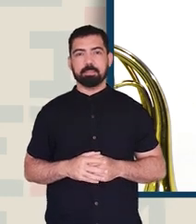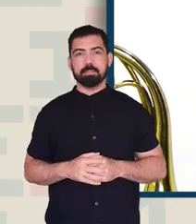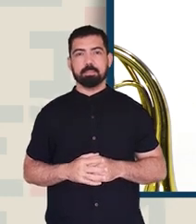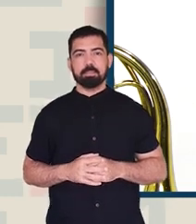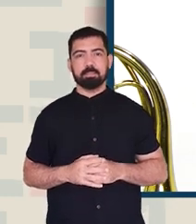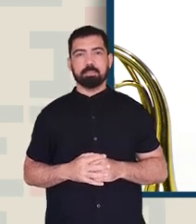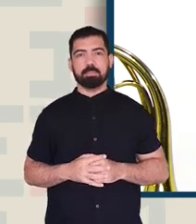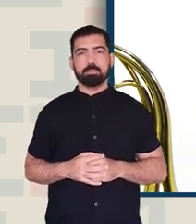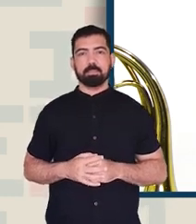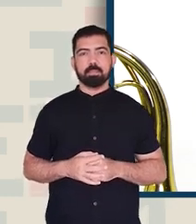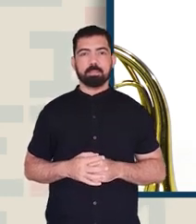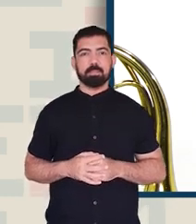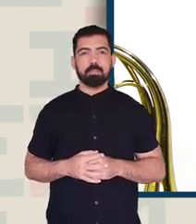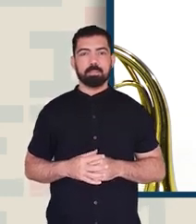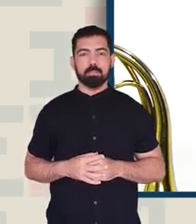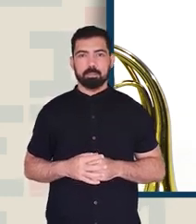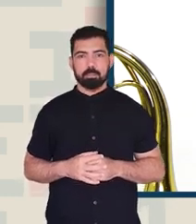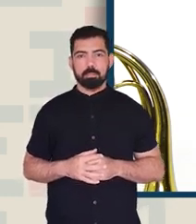nada.